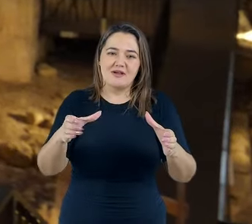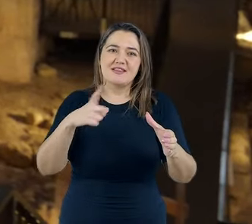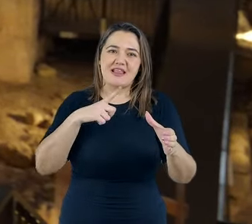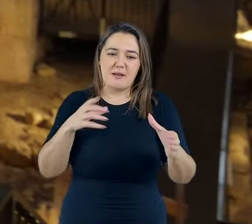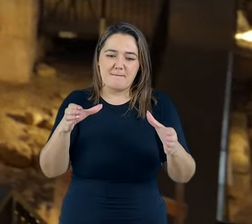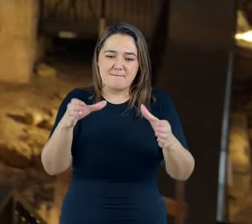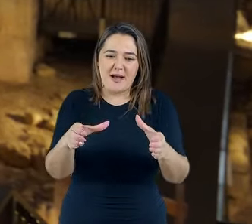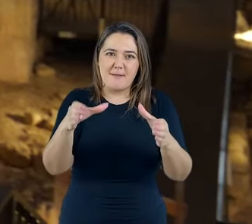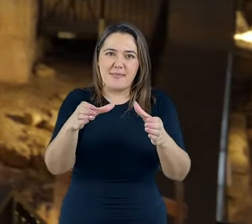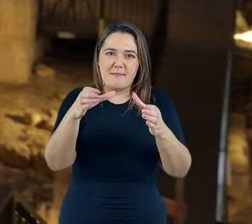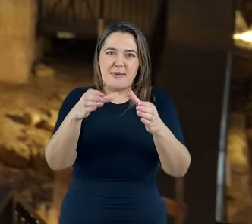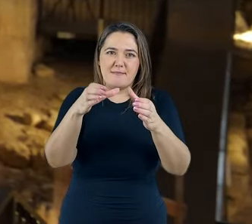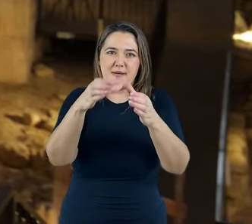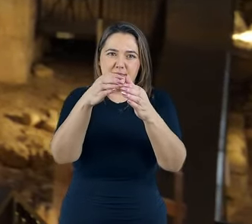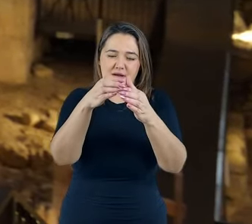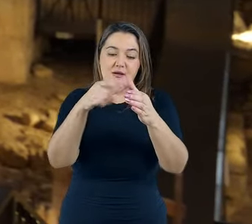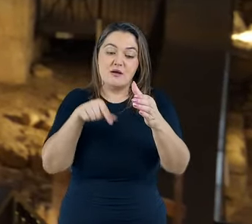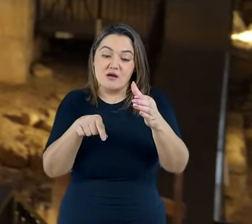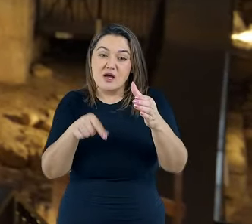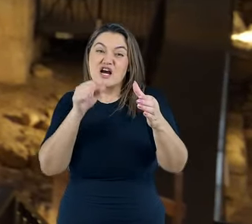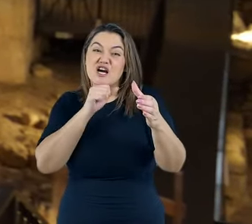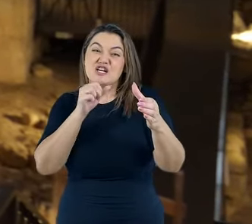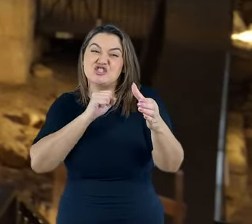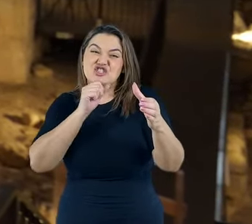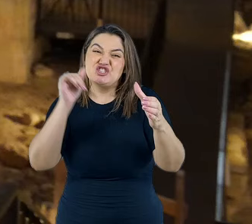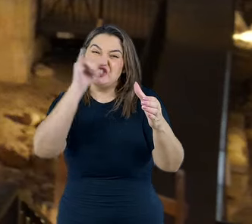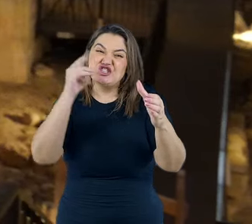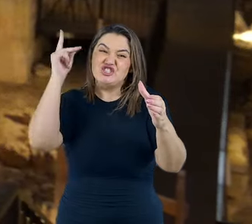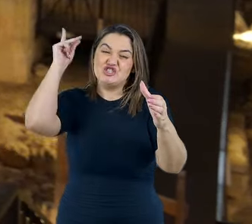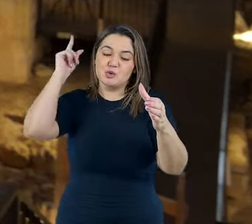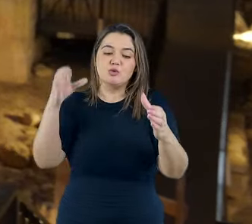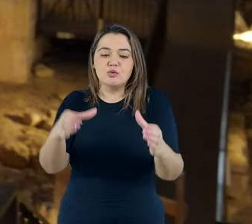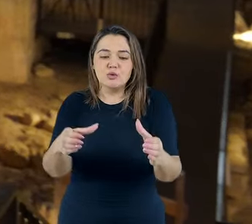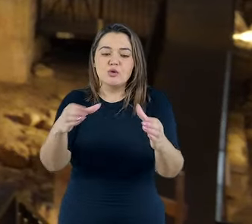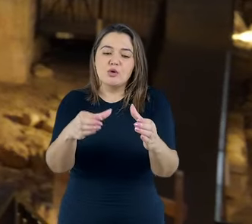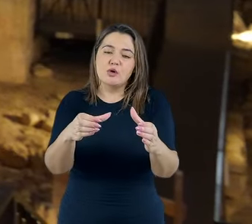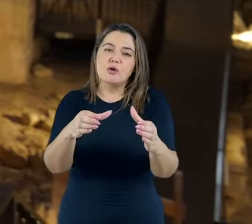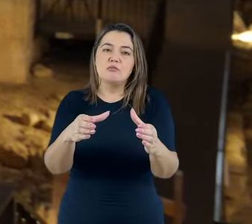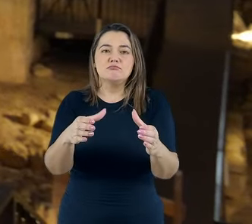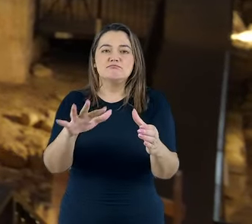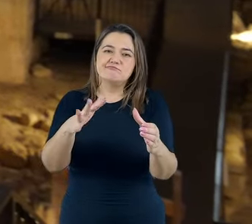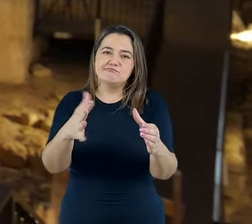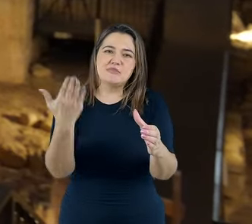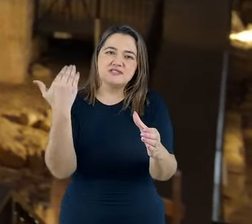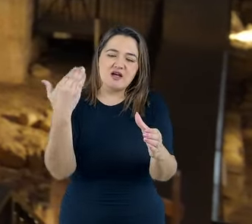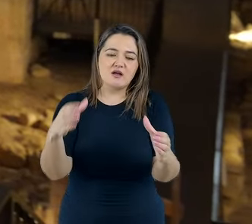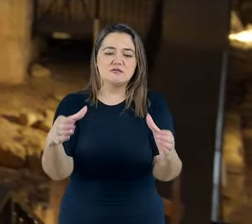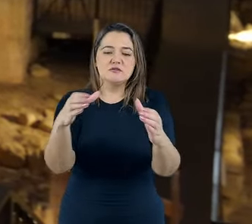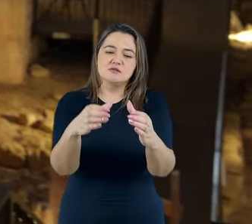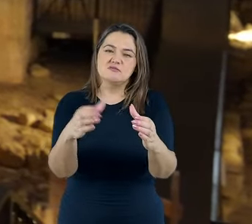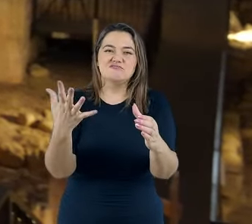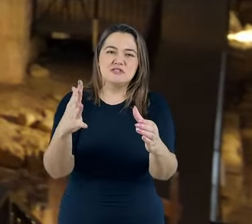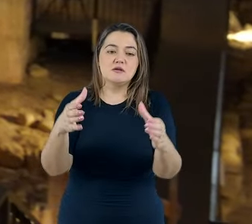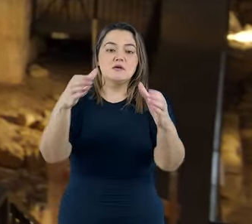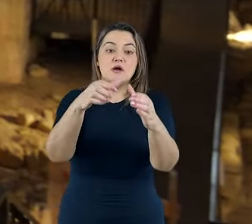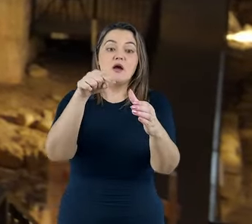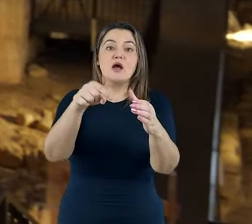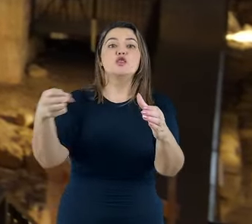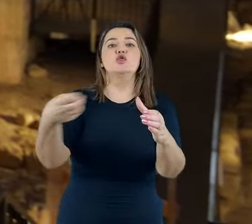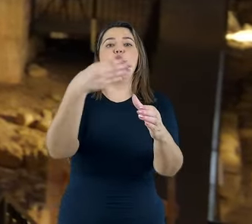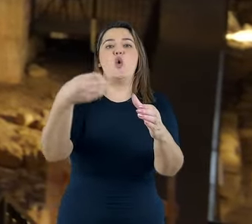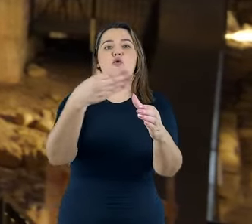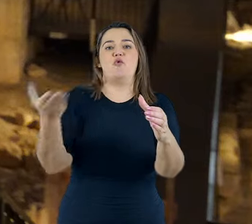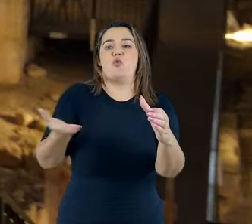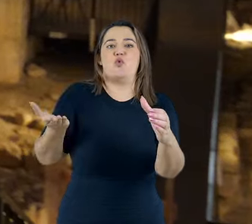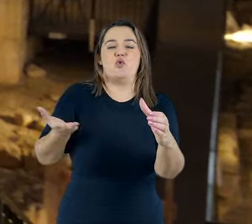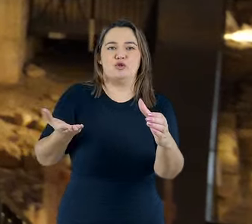topo é mais recente, é mais novo. E assim nós temos também com a arqueologia. O que está lá embaixo pertence à época